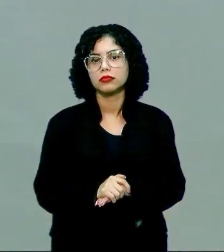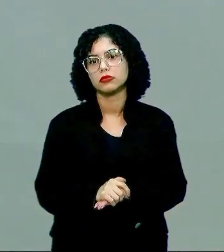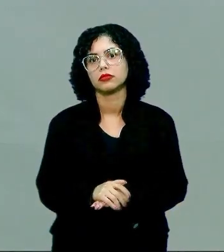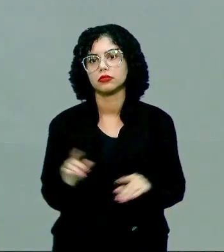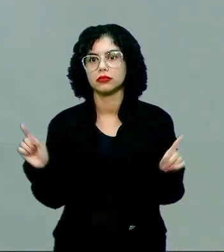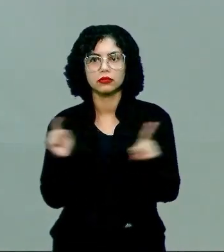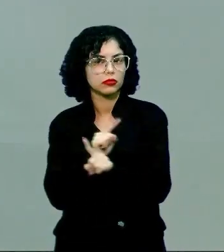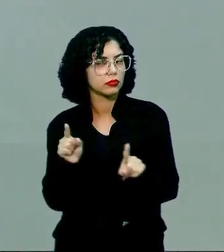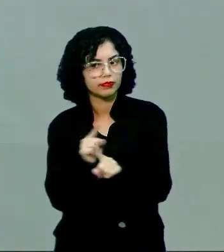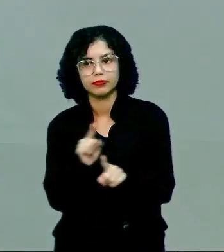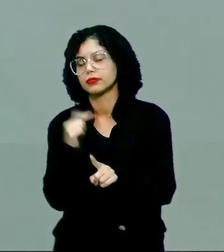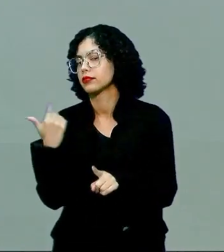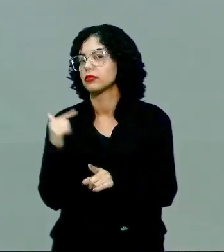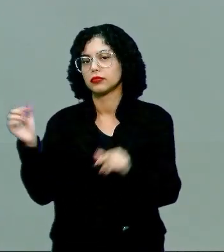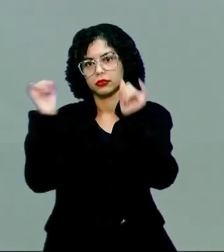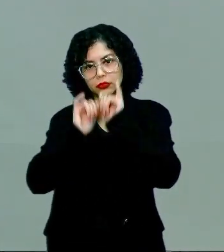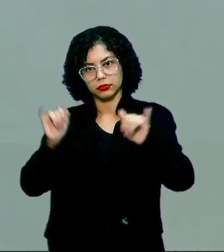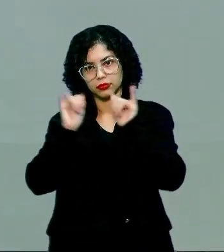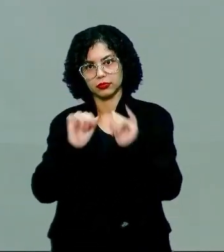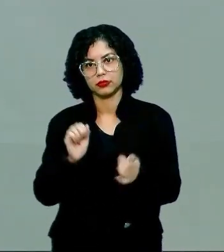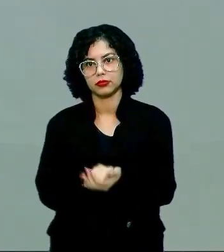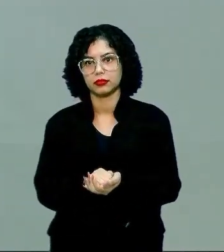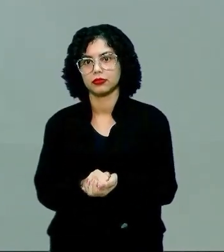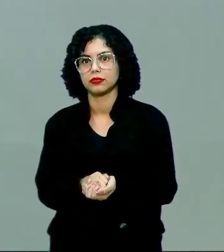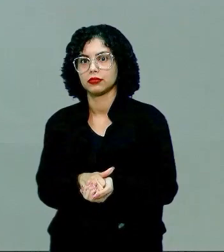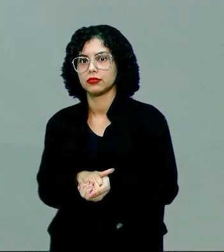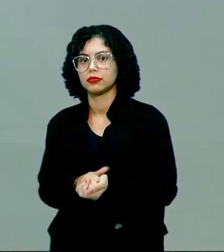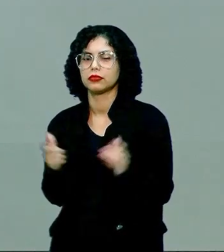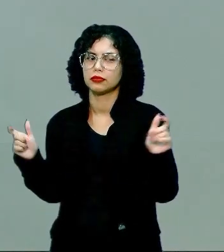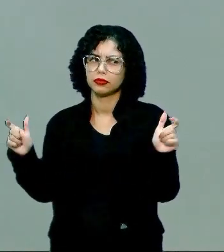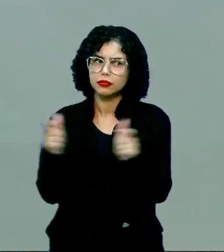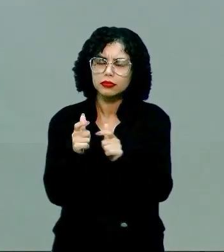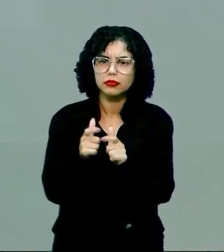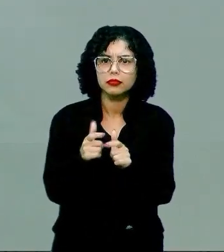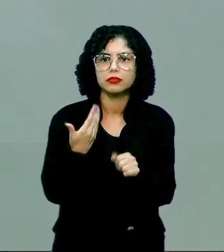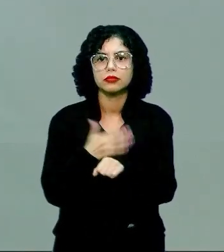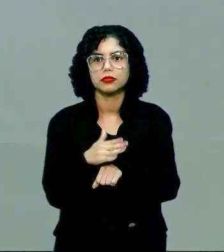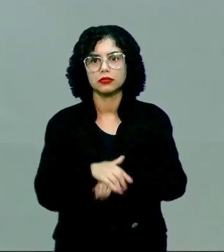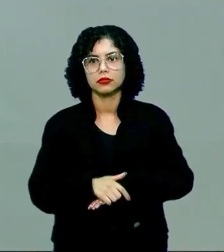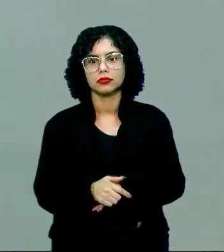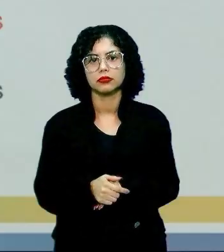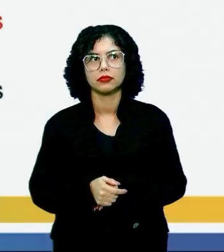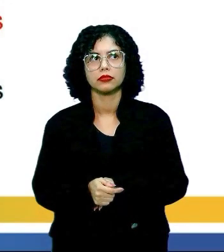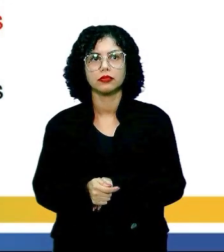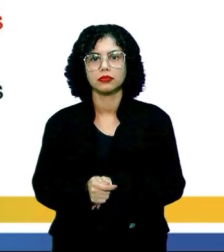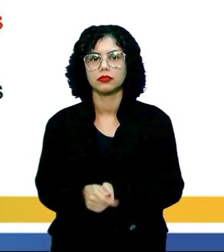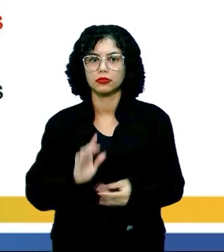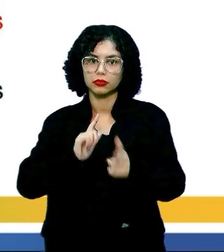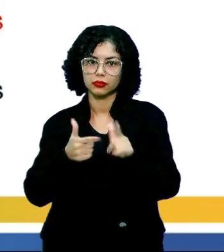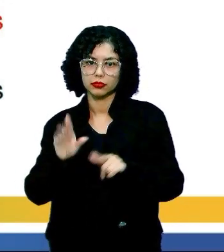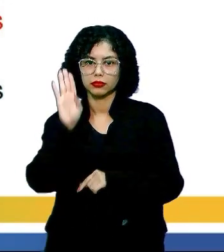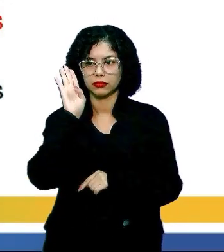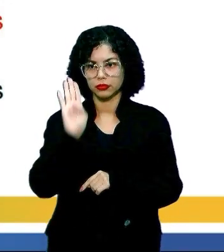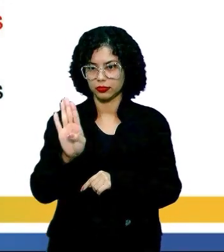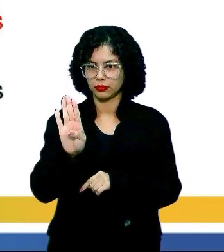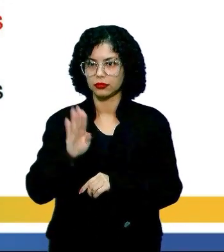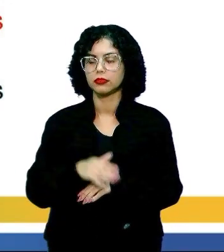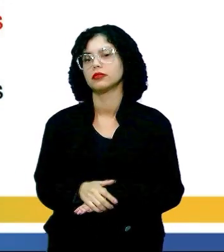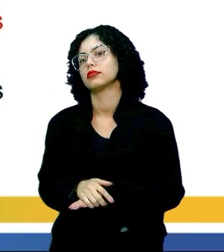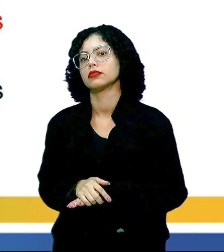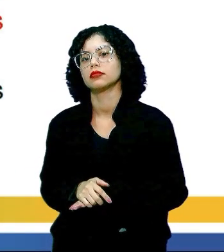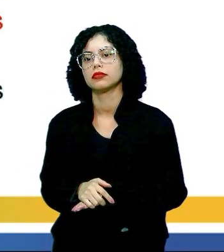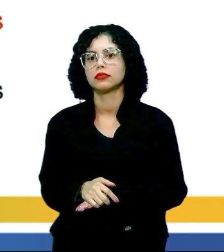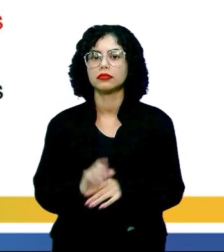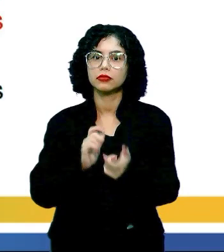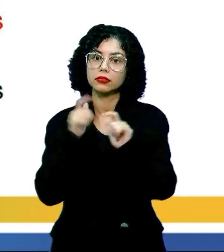caráter não tem essa informação informando que tá diminuindo a prática de caráter Então realmente o nosso gabarito é alternativa